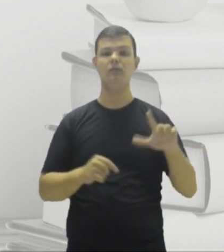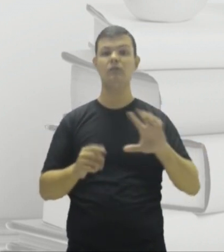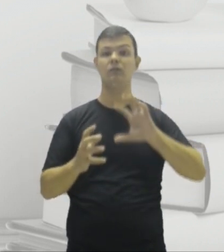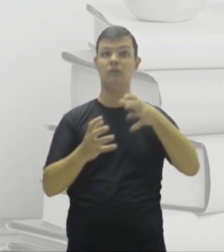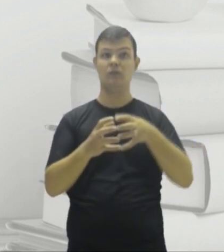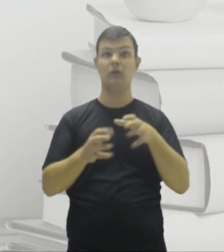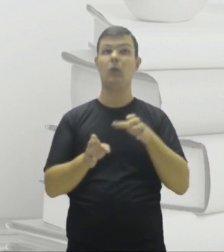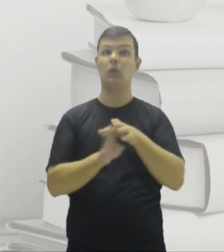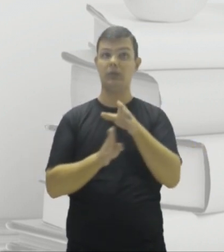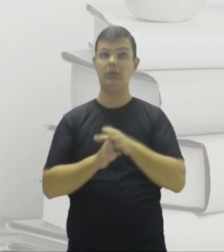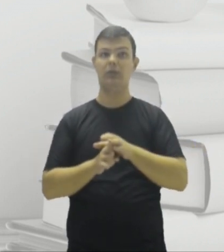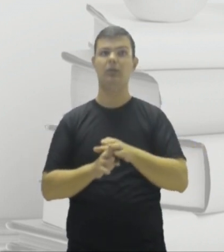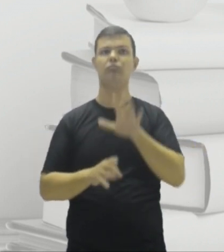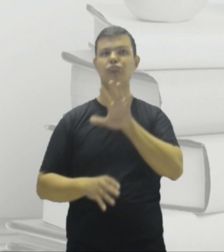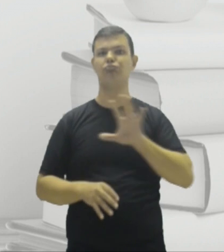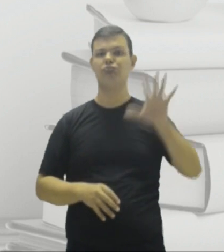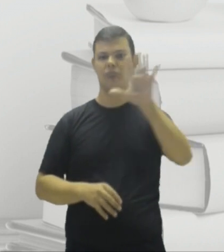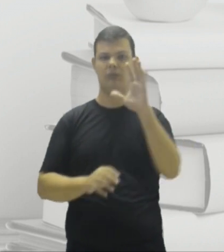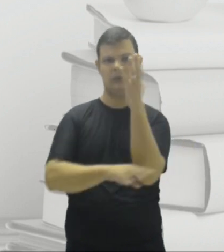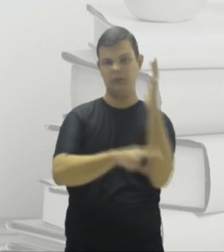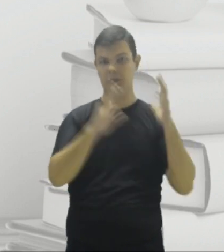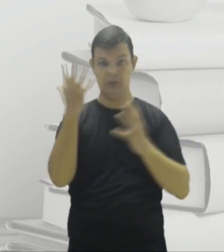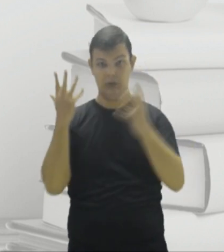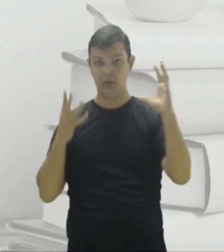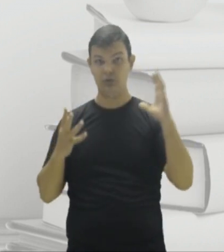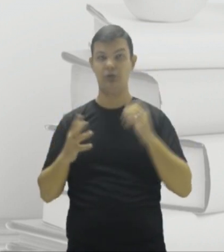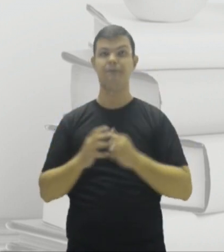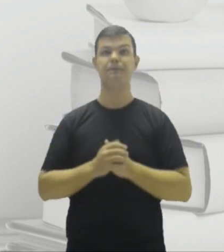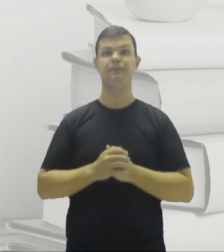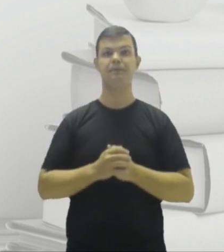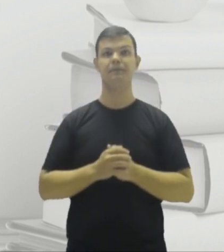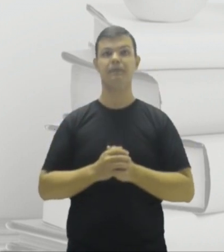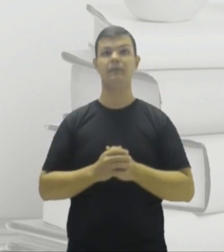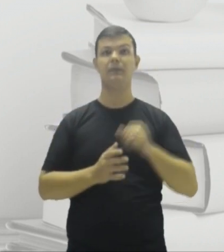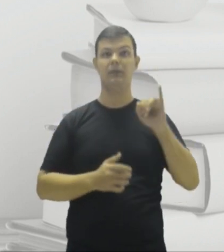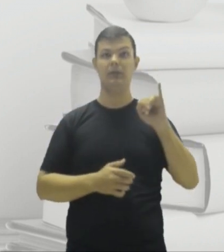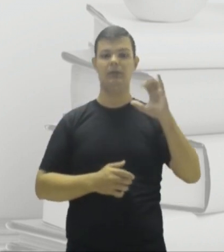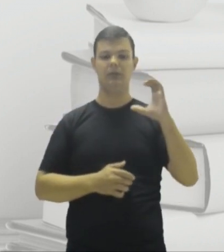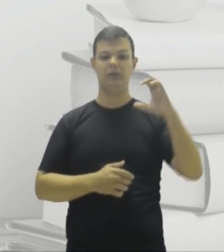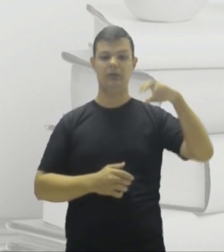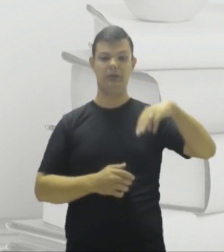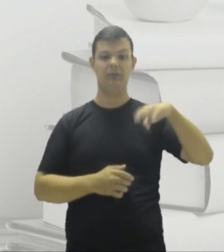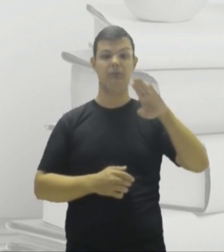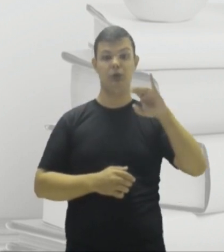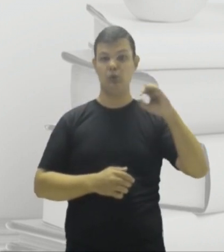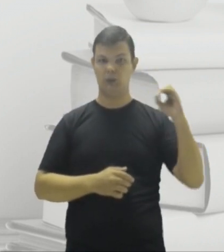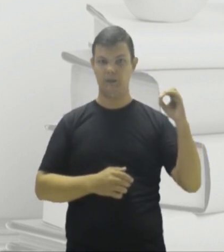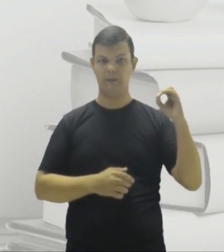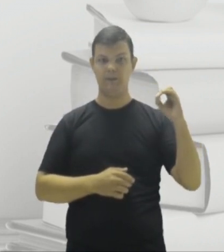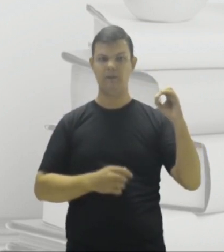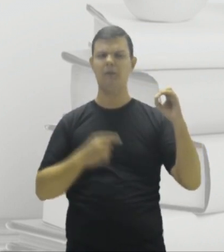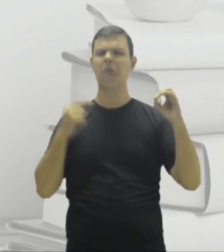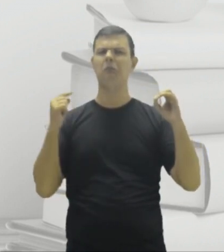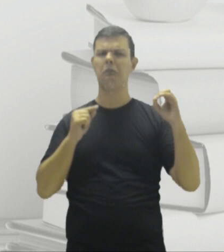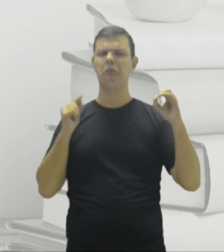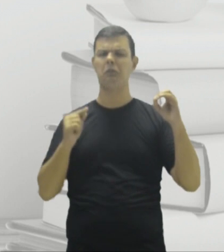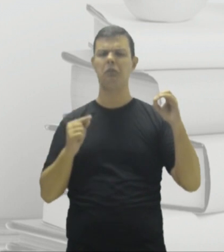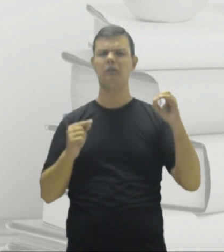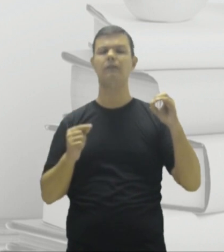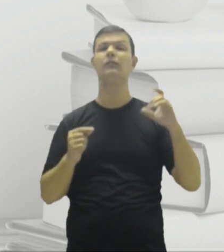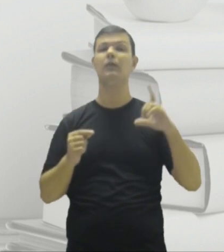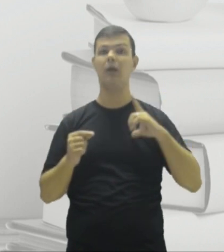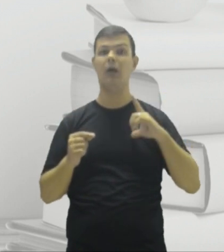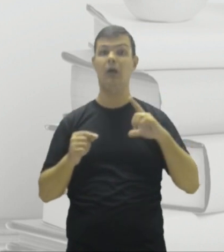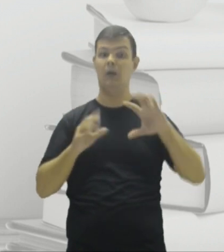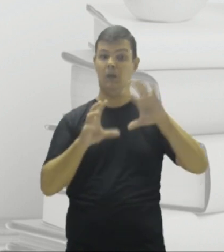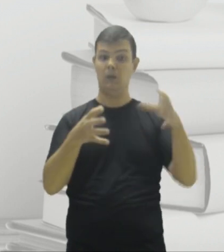Temos o Conselho Nacional do Meio Ambiente. Temos o ICMBio. O ICMBio é